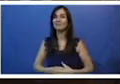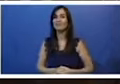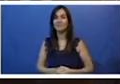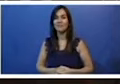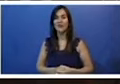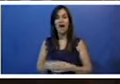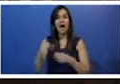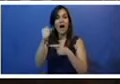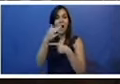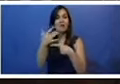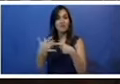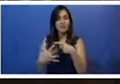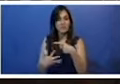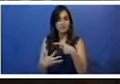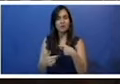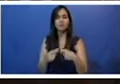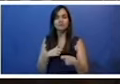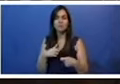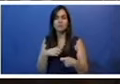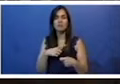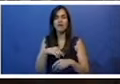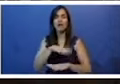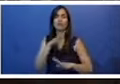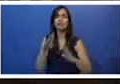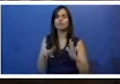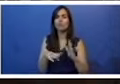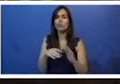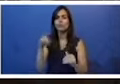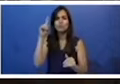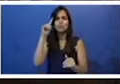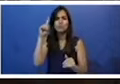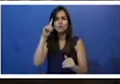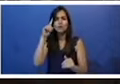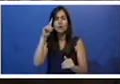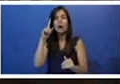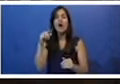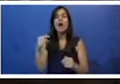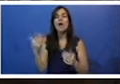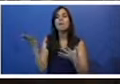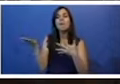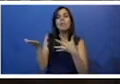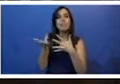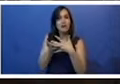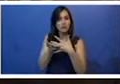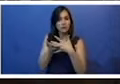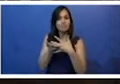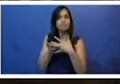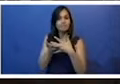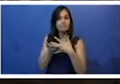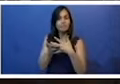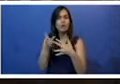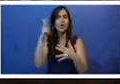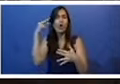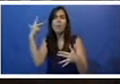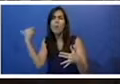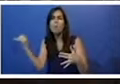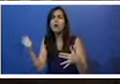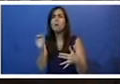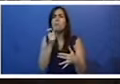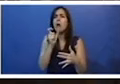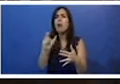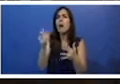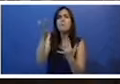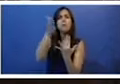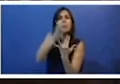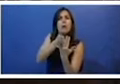a fração que predomina no nosso dia a dia é a metade o meio né geralmente palavras como meio